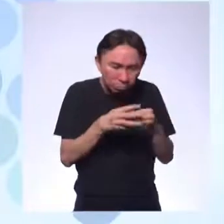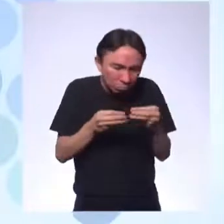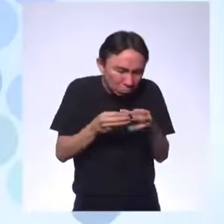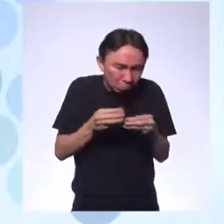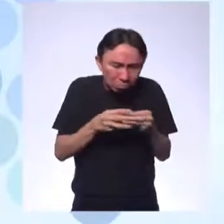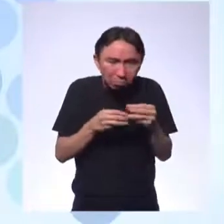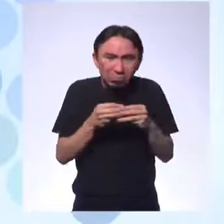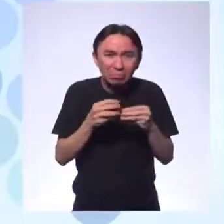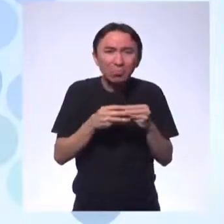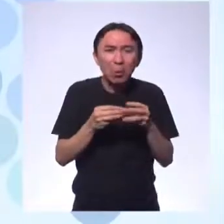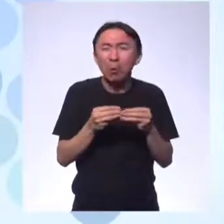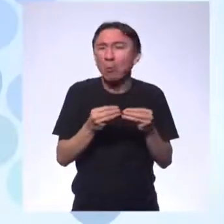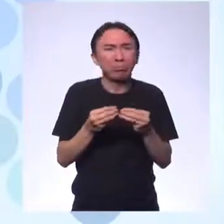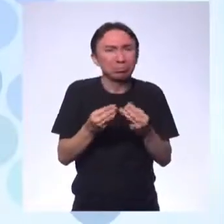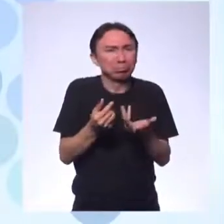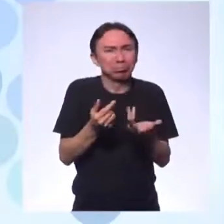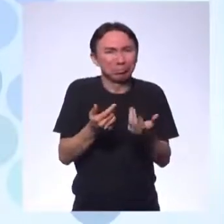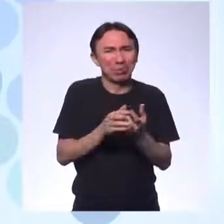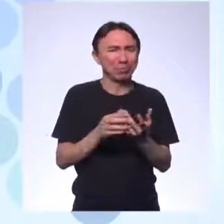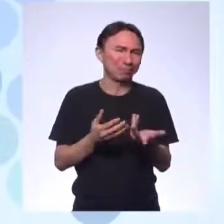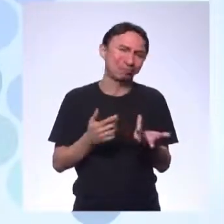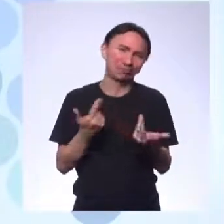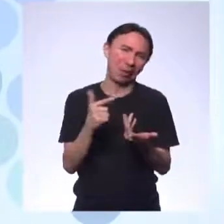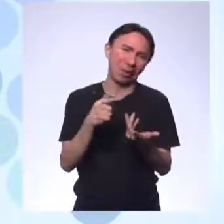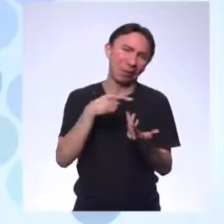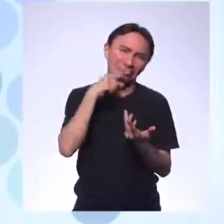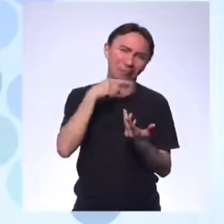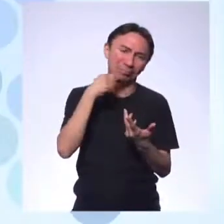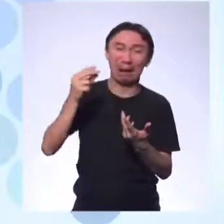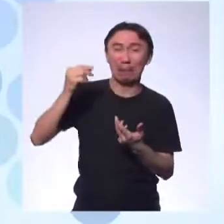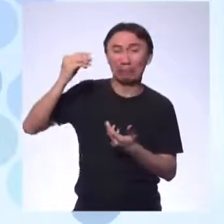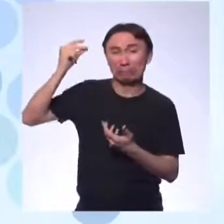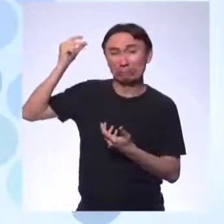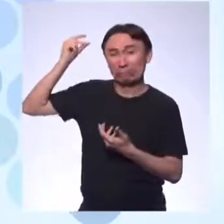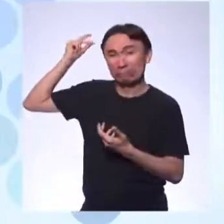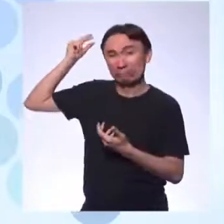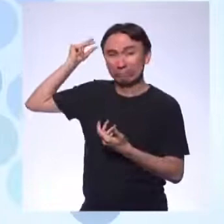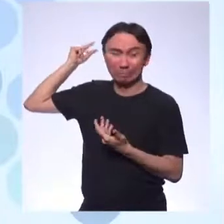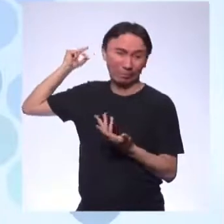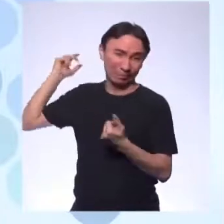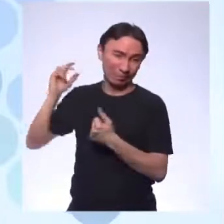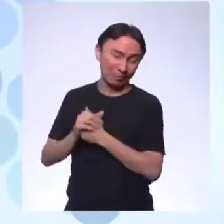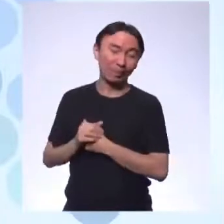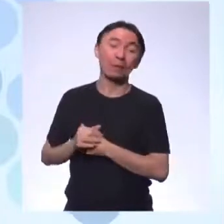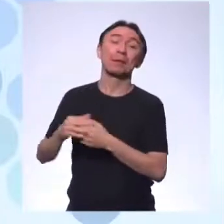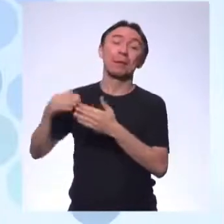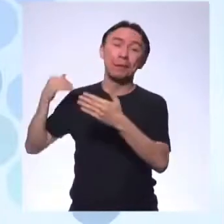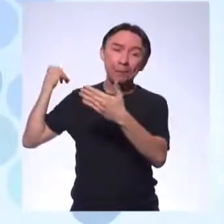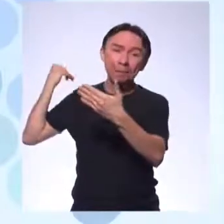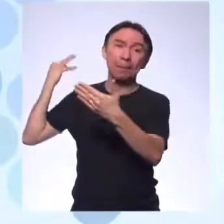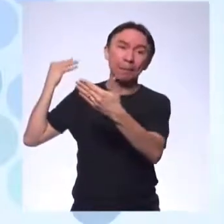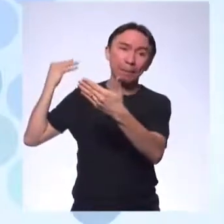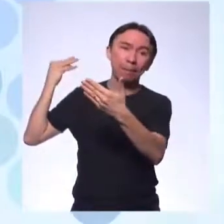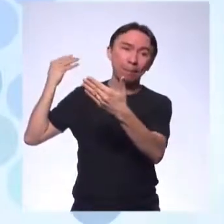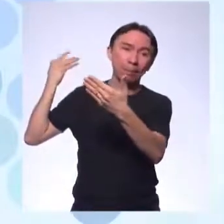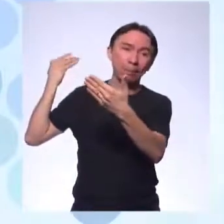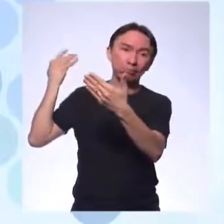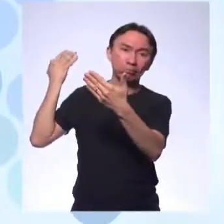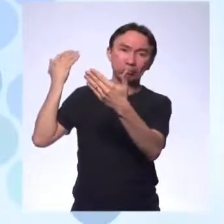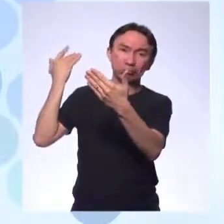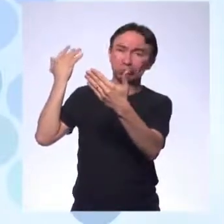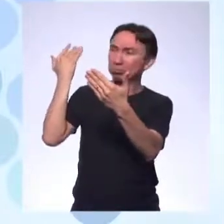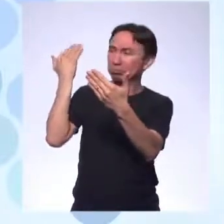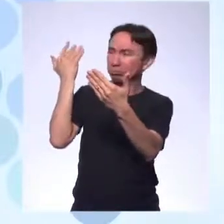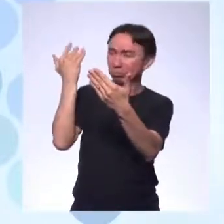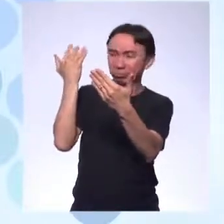de um tempo muito remoto. Né? E é claro que, conforme o tempo foi passando, as pesquisas, né, os estudos, aí, eles